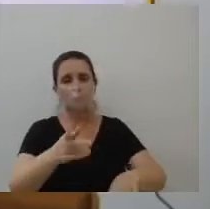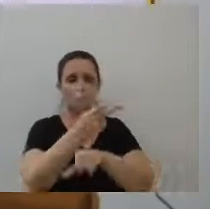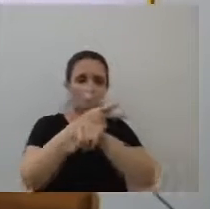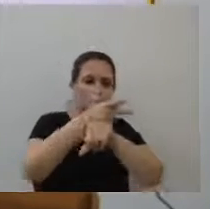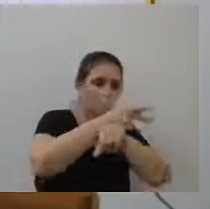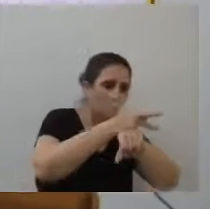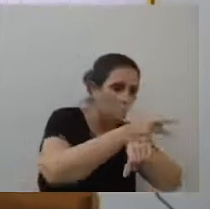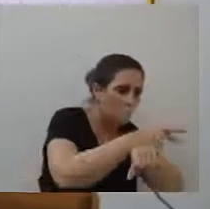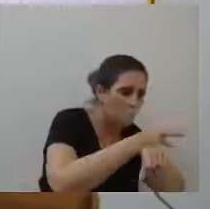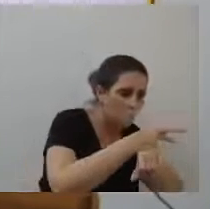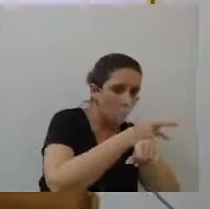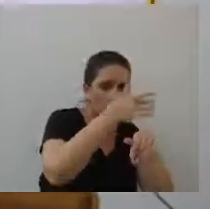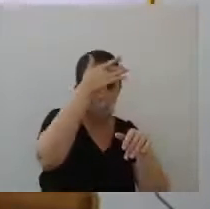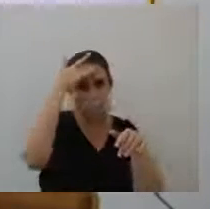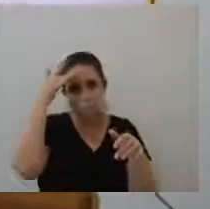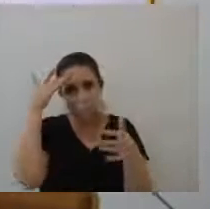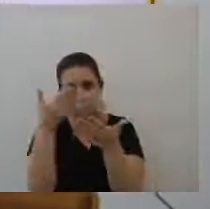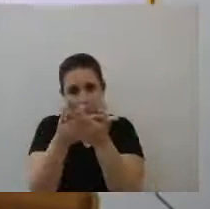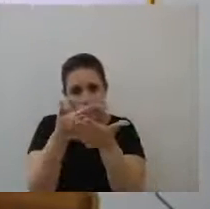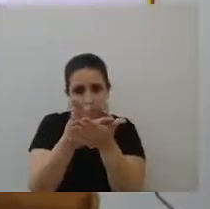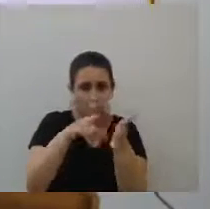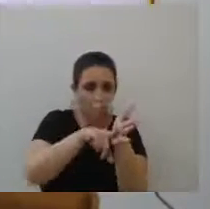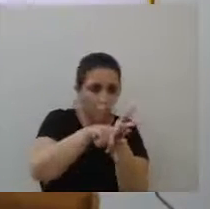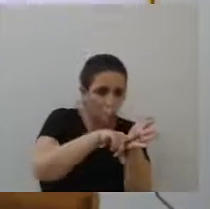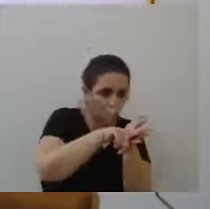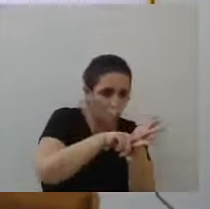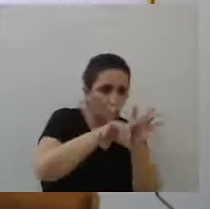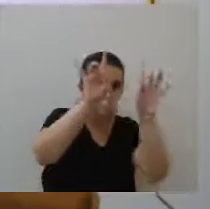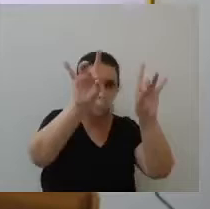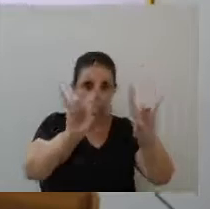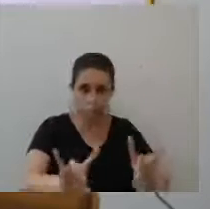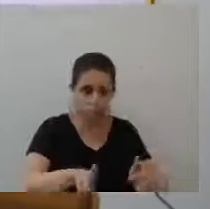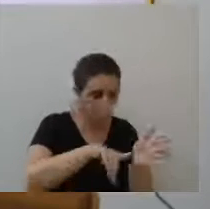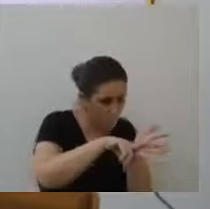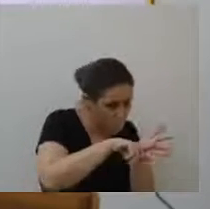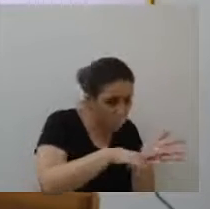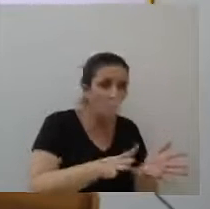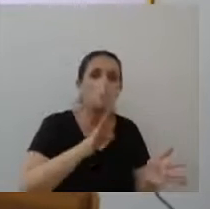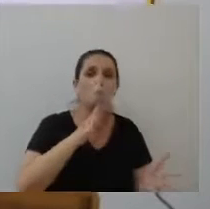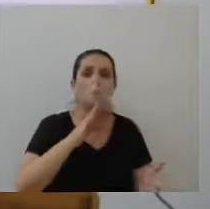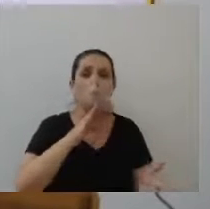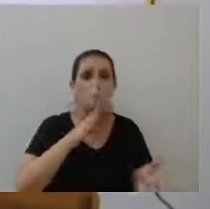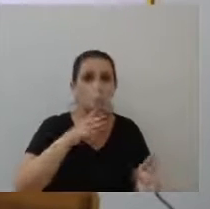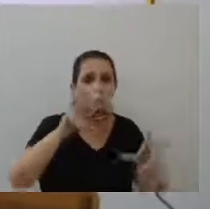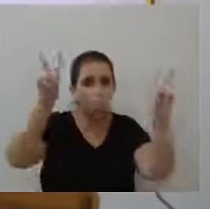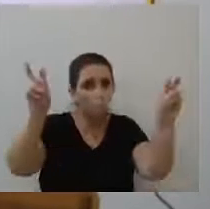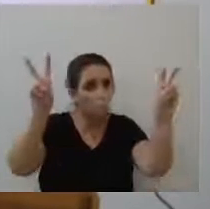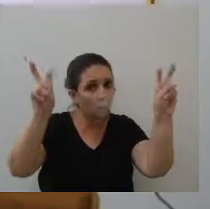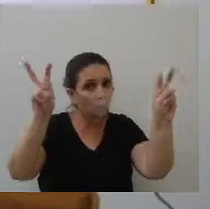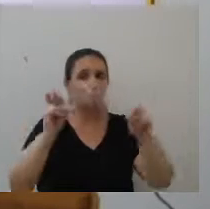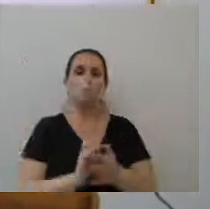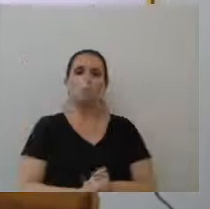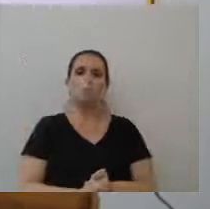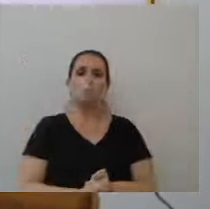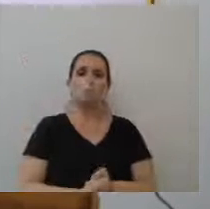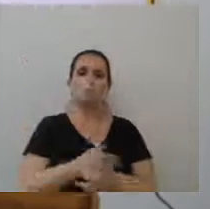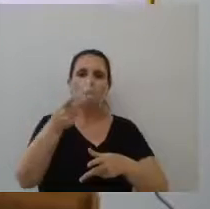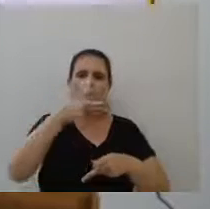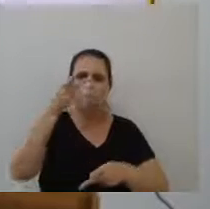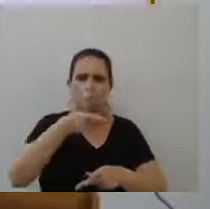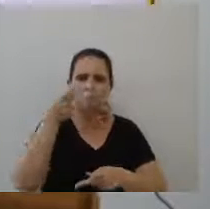que viraliza. O meme é uma ideia que ele atinge bastantes pessoas. Veja que eu